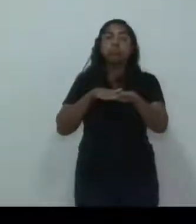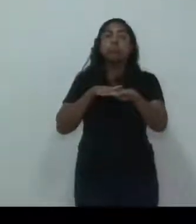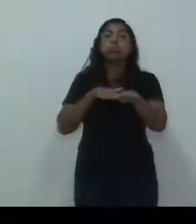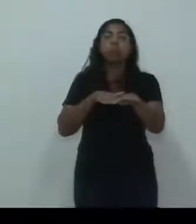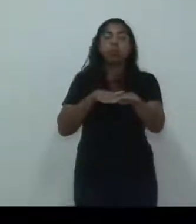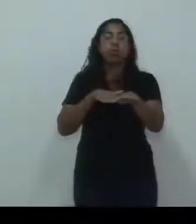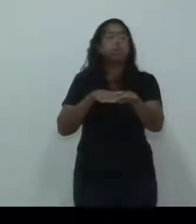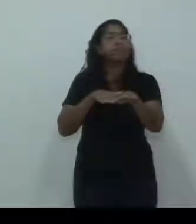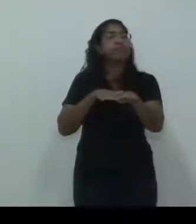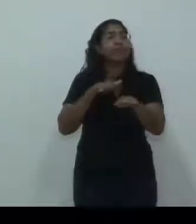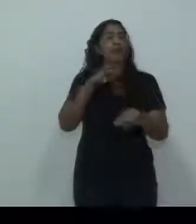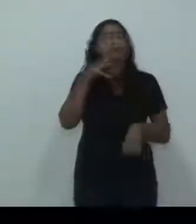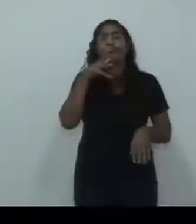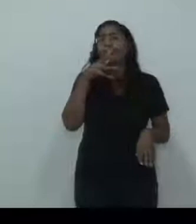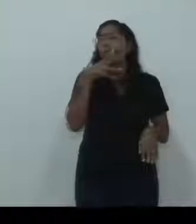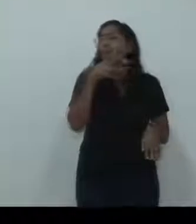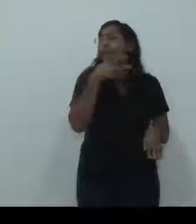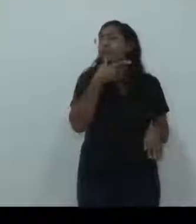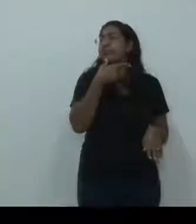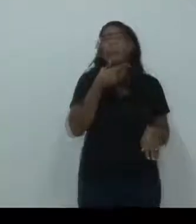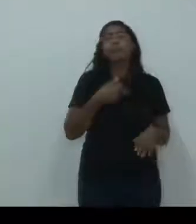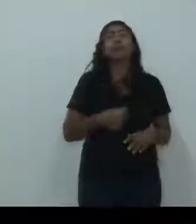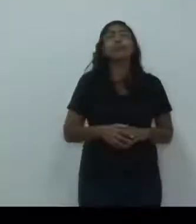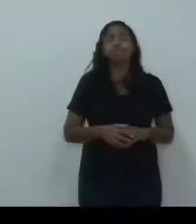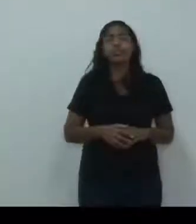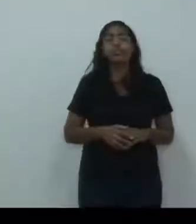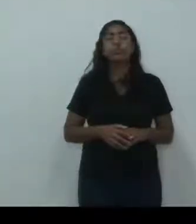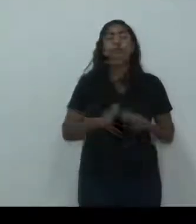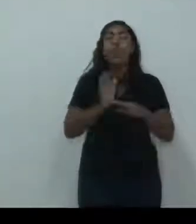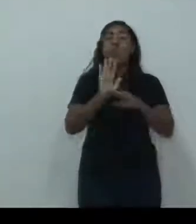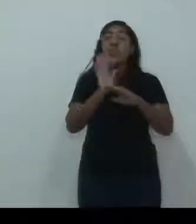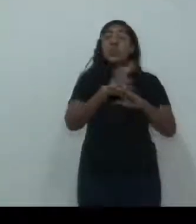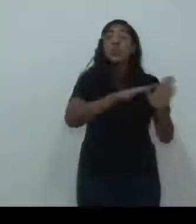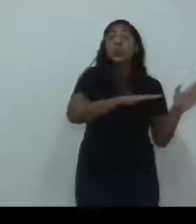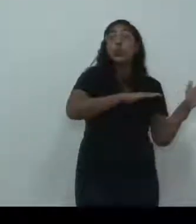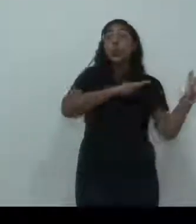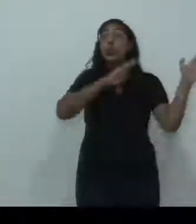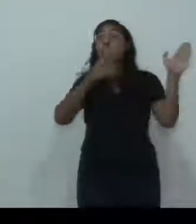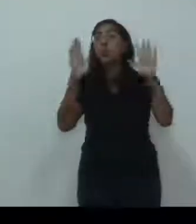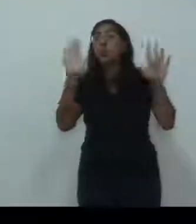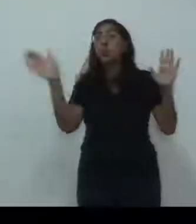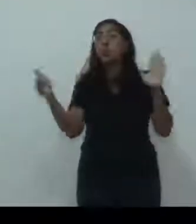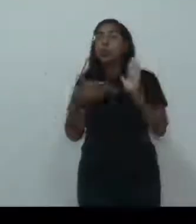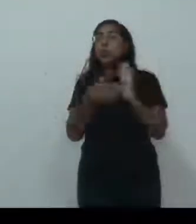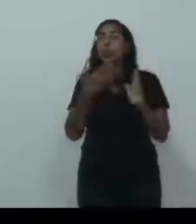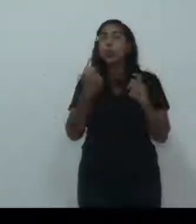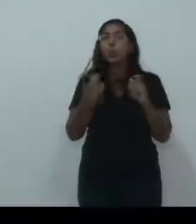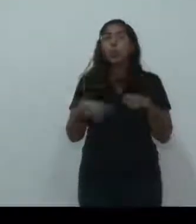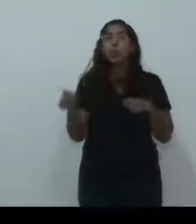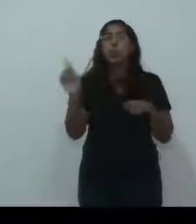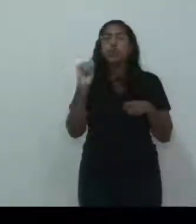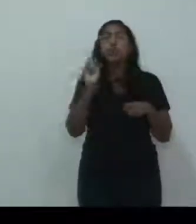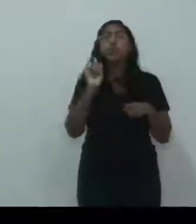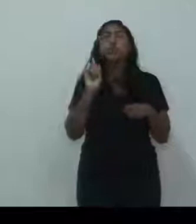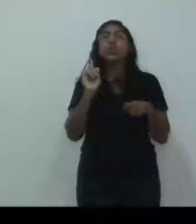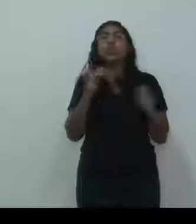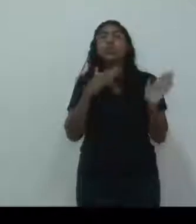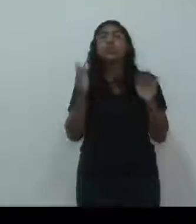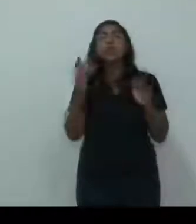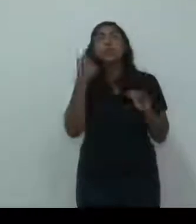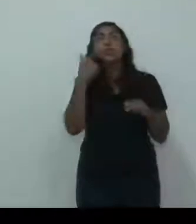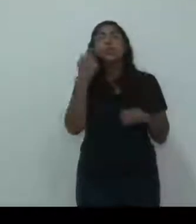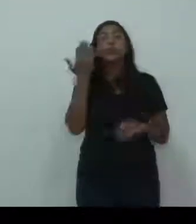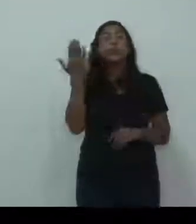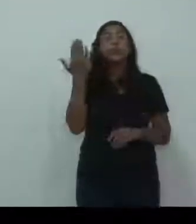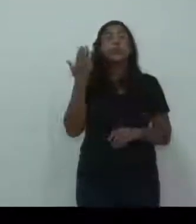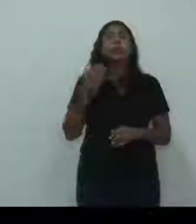pode colocar o outro vídeo também, não é? Nem precisa passar ele inteiro. Fica evidente que é difícil, ali no